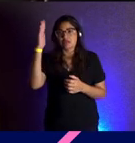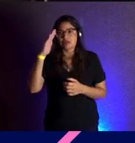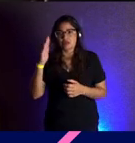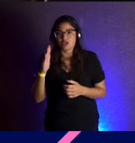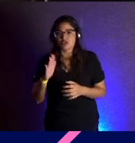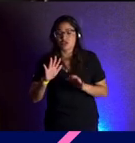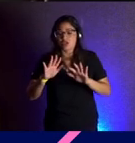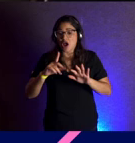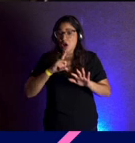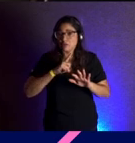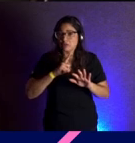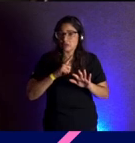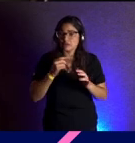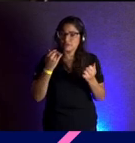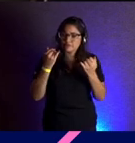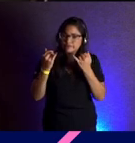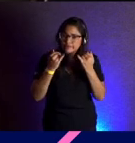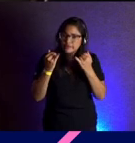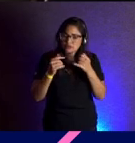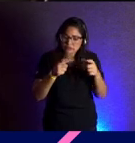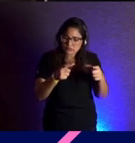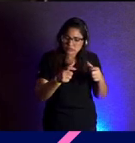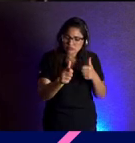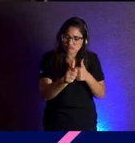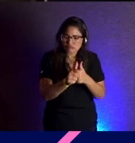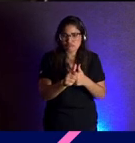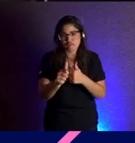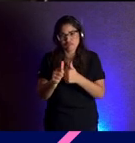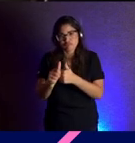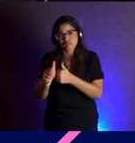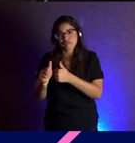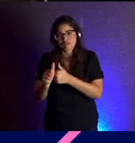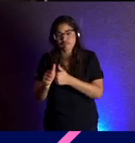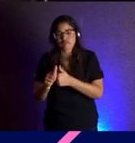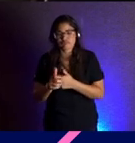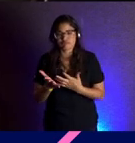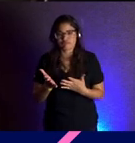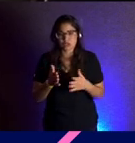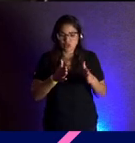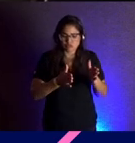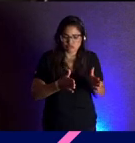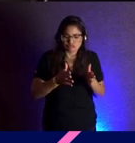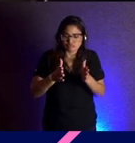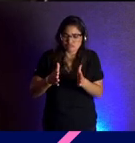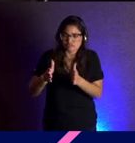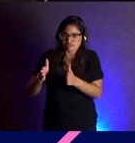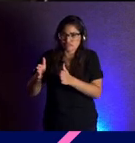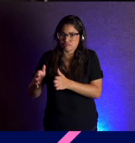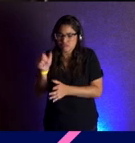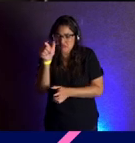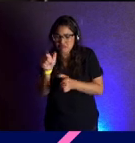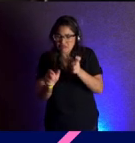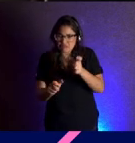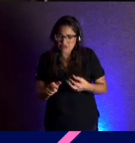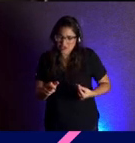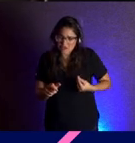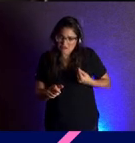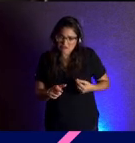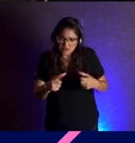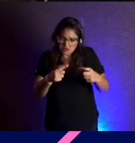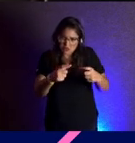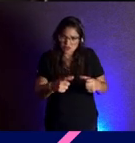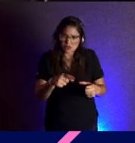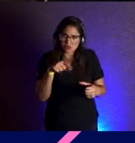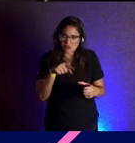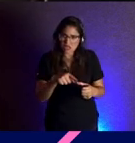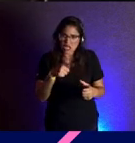locais. Em tese, os gestores, os periodistas, as pessoas que trabalham, que vivem num determinado lugar, local,